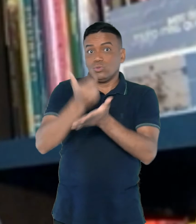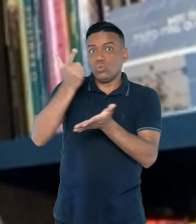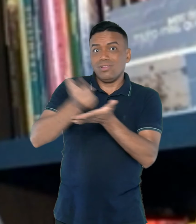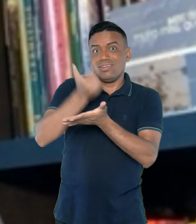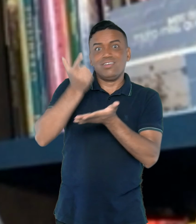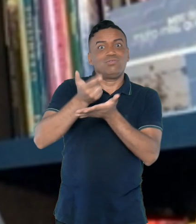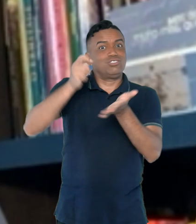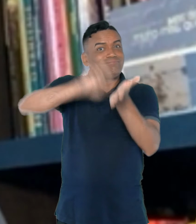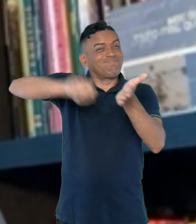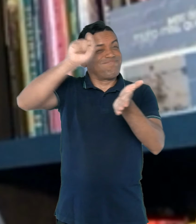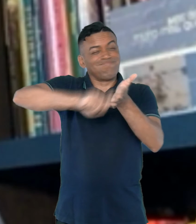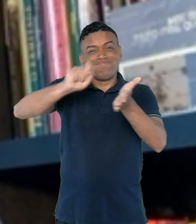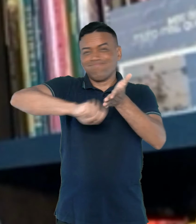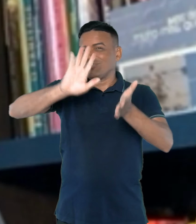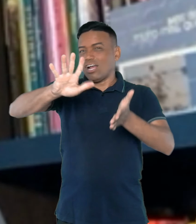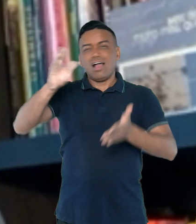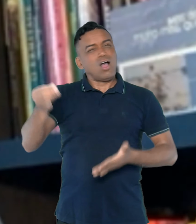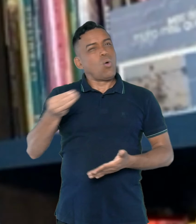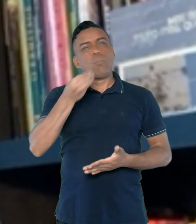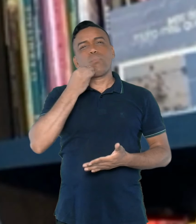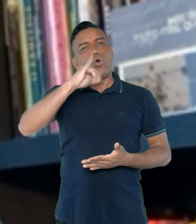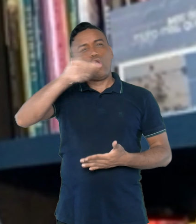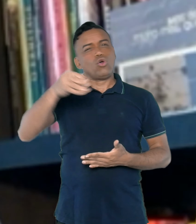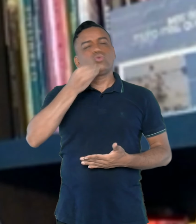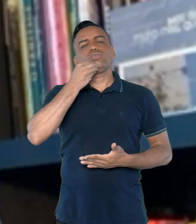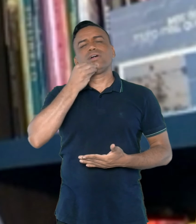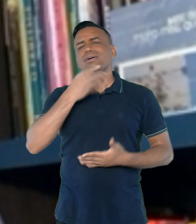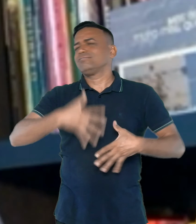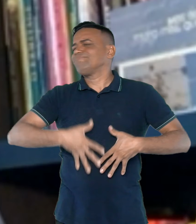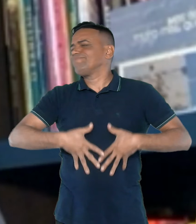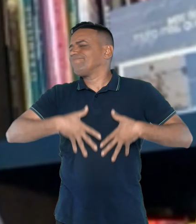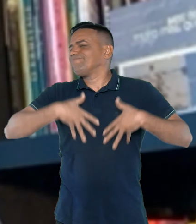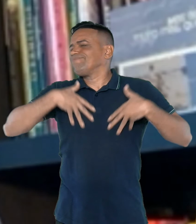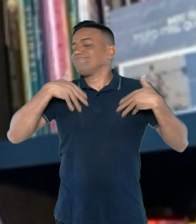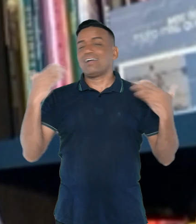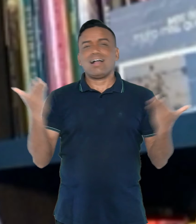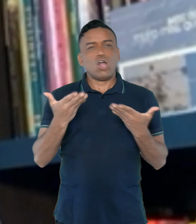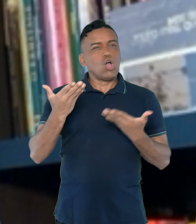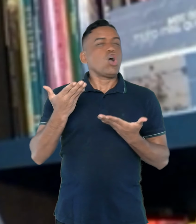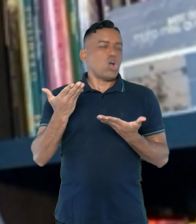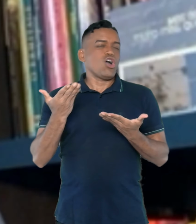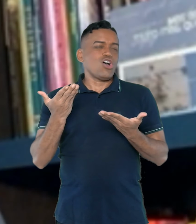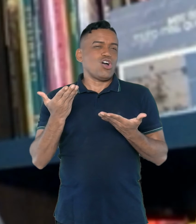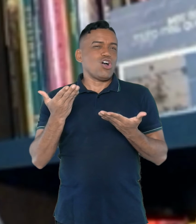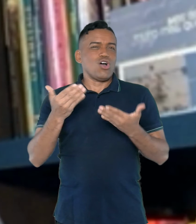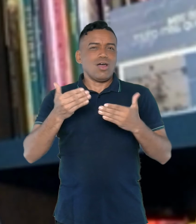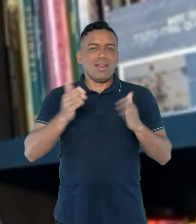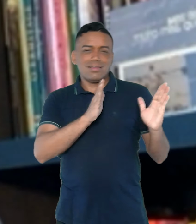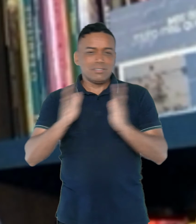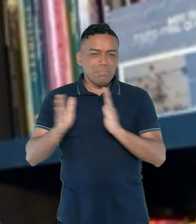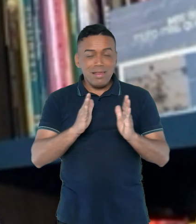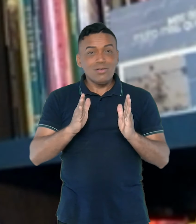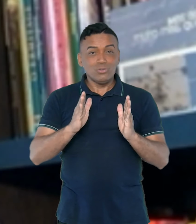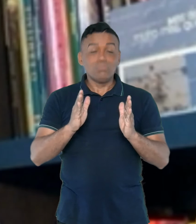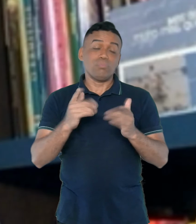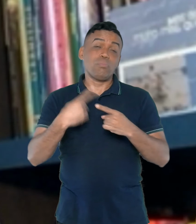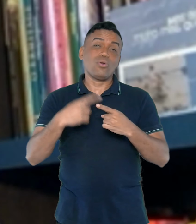seja, é uma oportunidade, é algo que tenho feito com muito prazer agora, nesses dias que eu estou nessa condição de